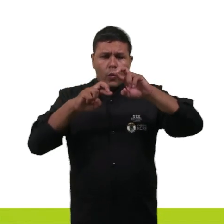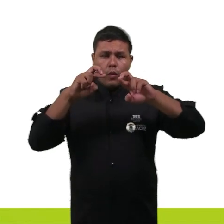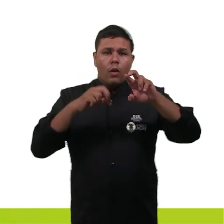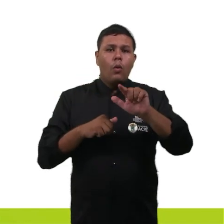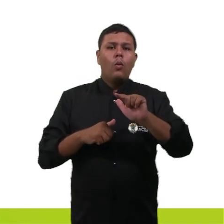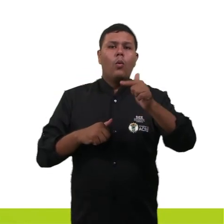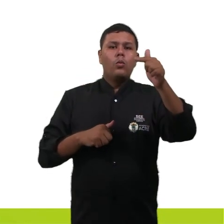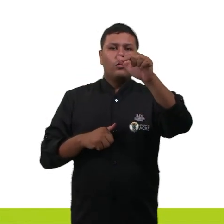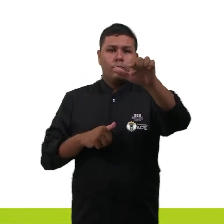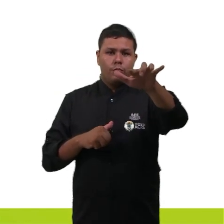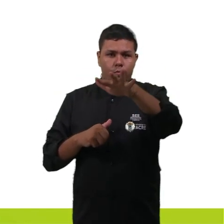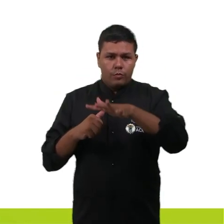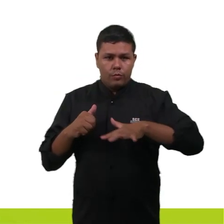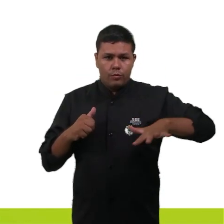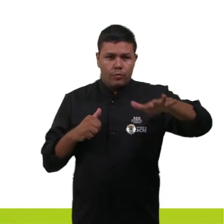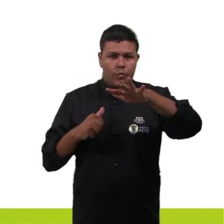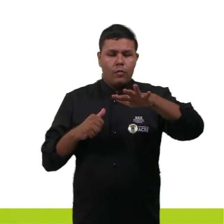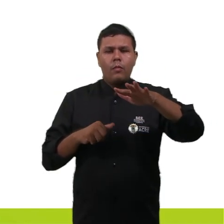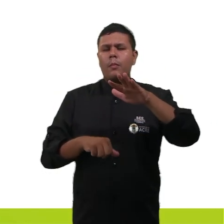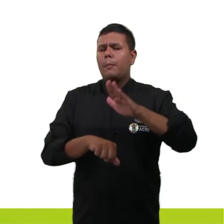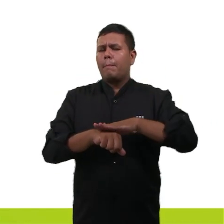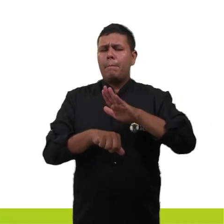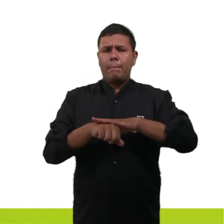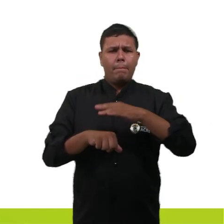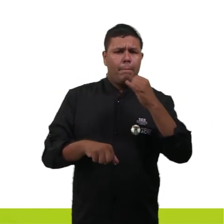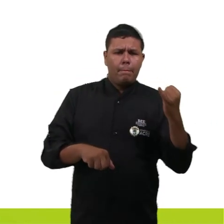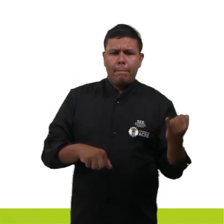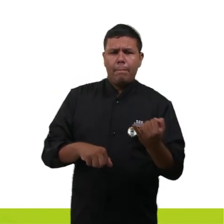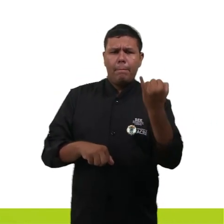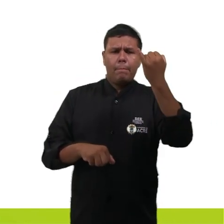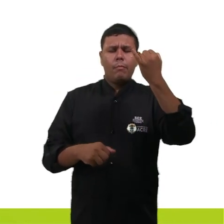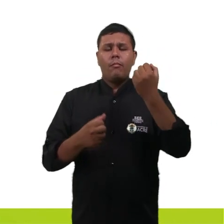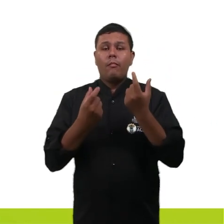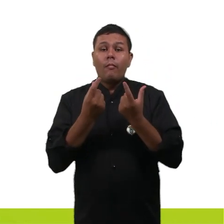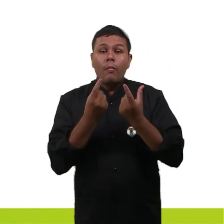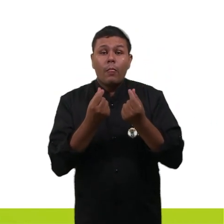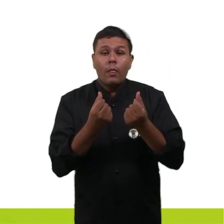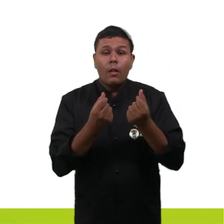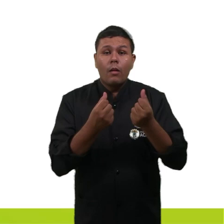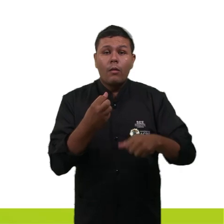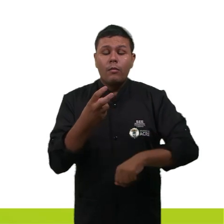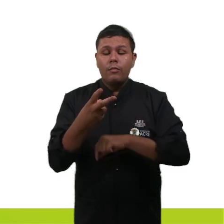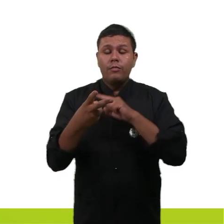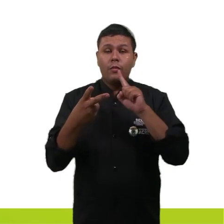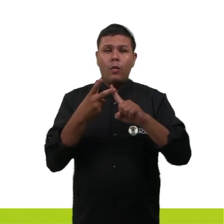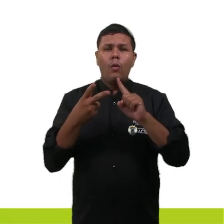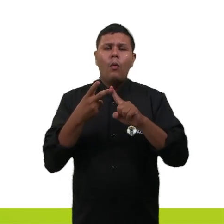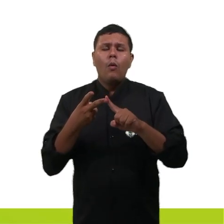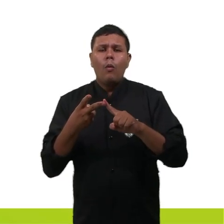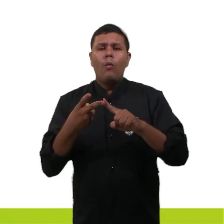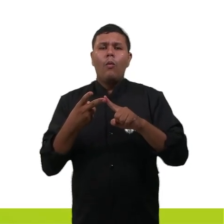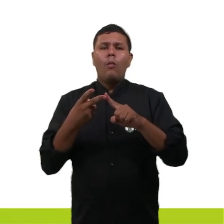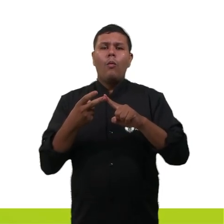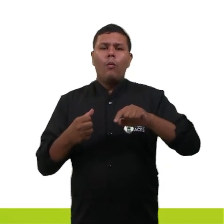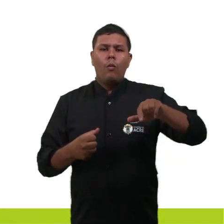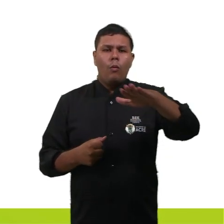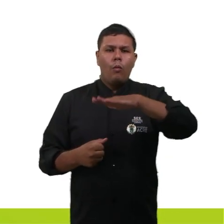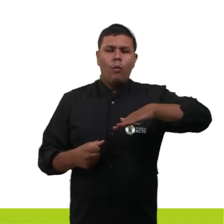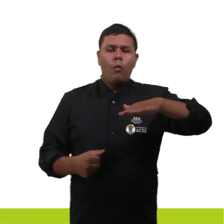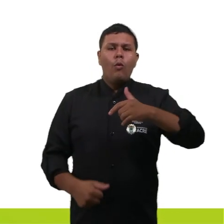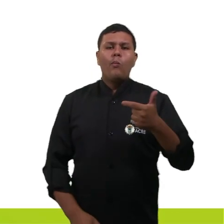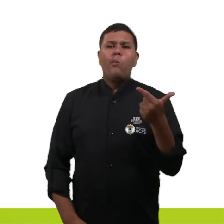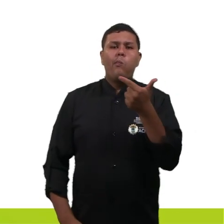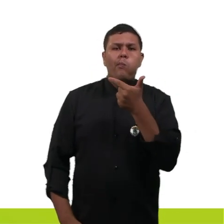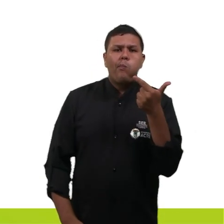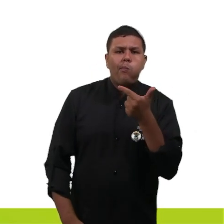setor, também de bastante relevância para a economia, que se trata do setor secundário. Pessoal, eu quero